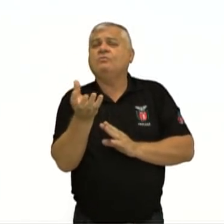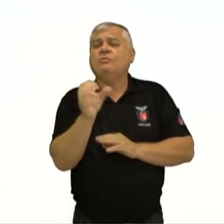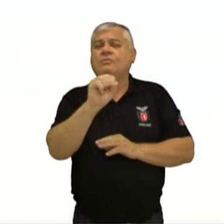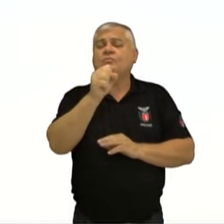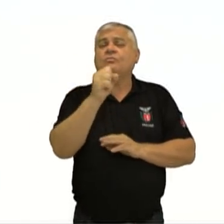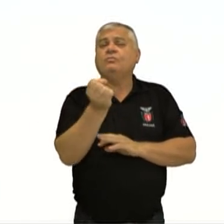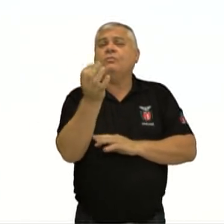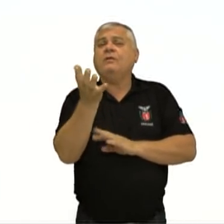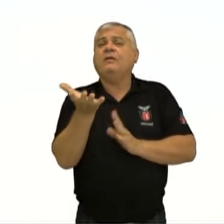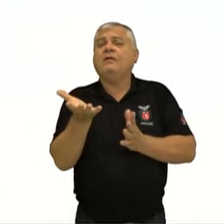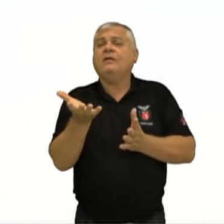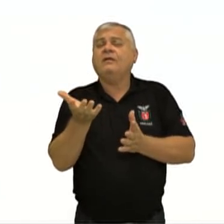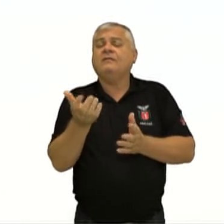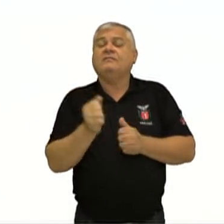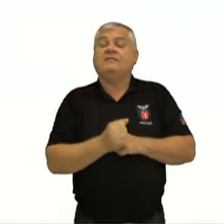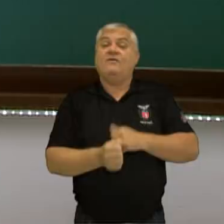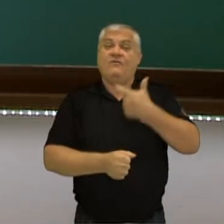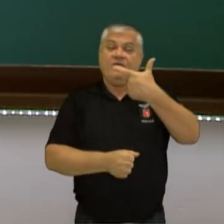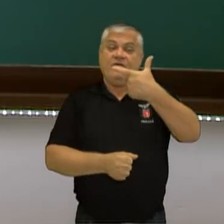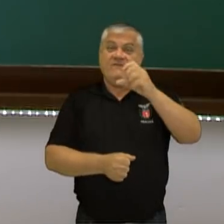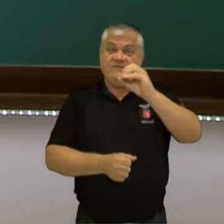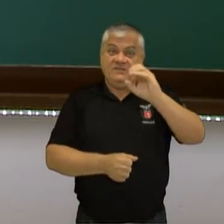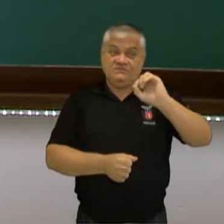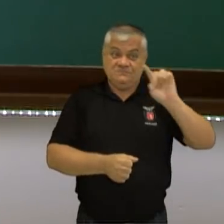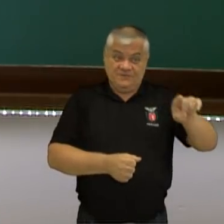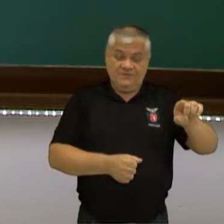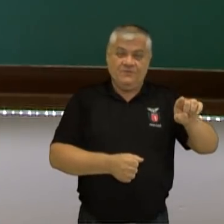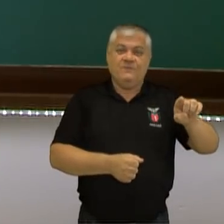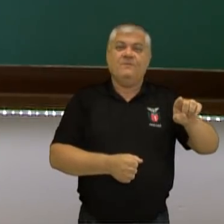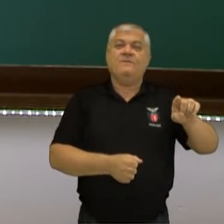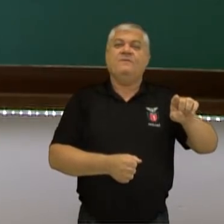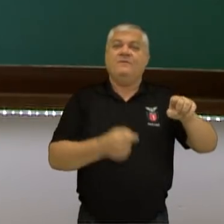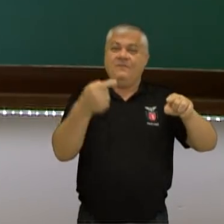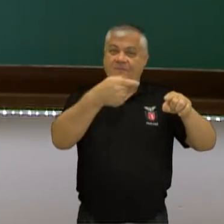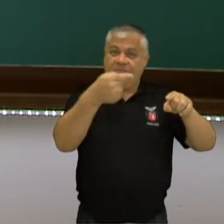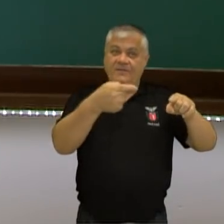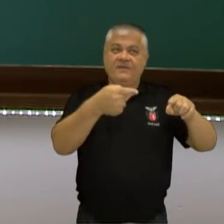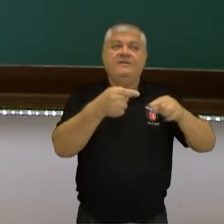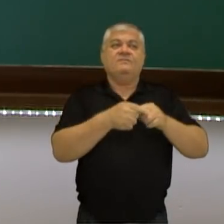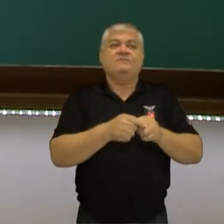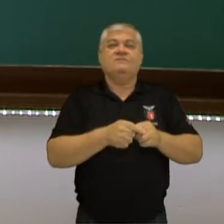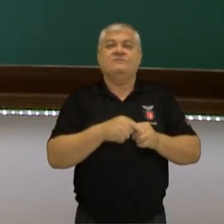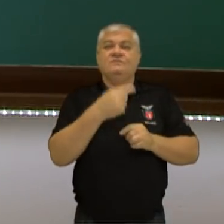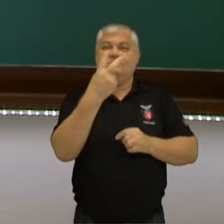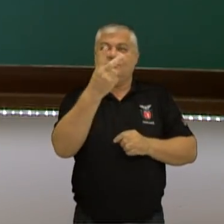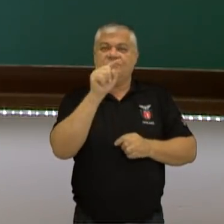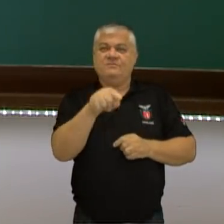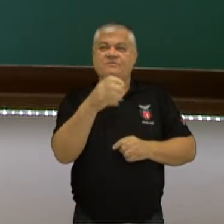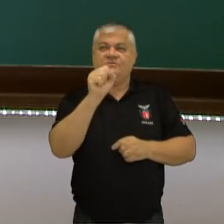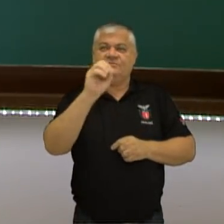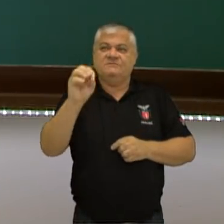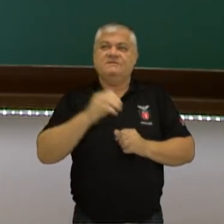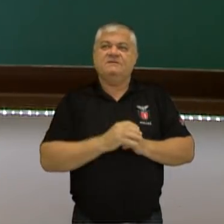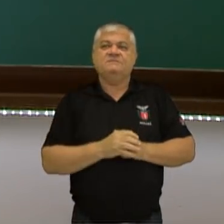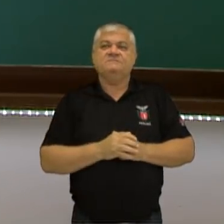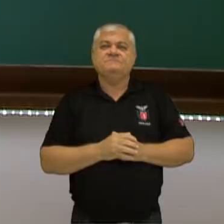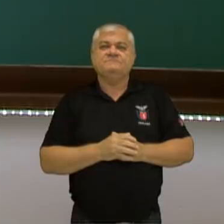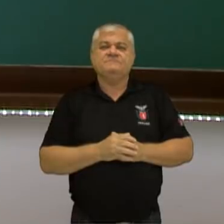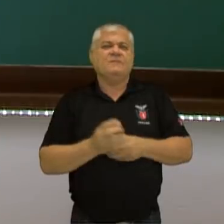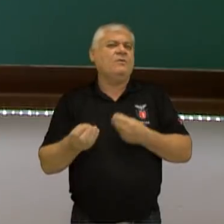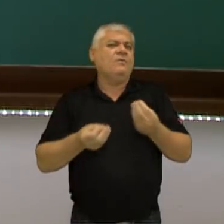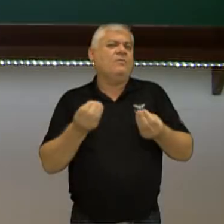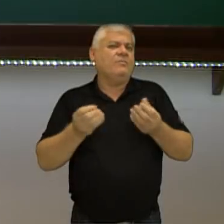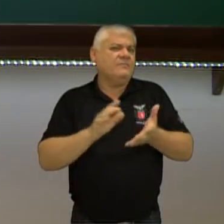de 20 mil menos 2.800, que dá quanto? 17.200. Quando que eu posso fazer isso? Preste